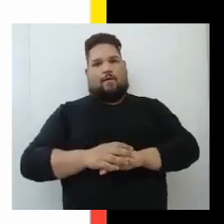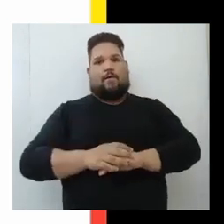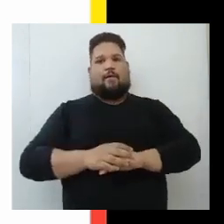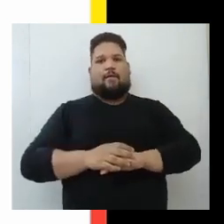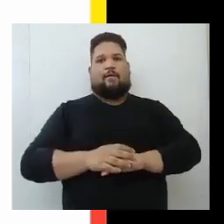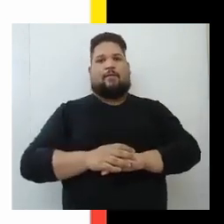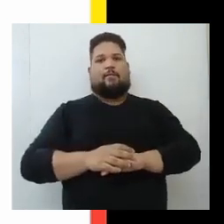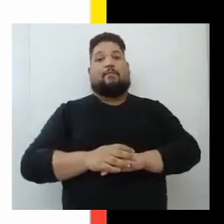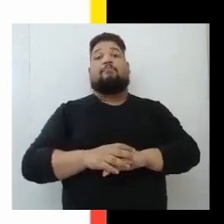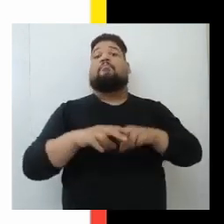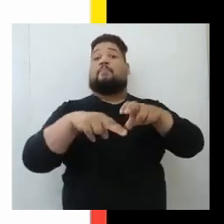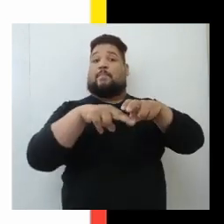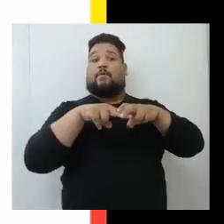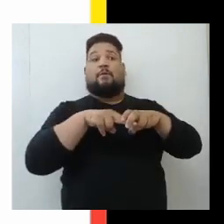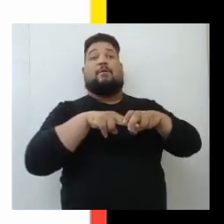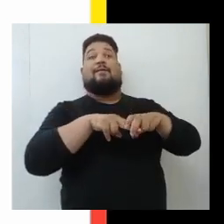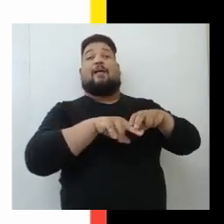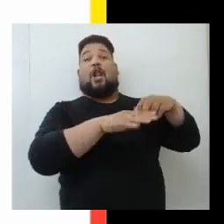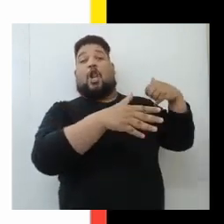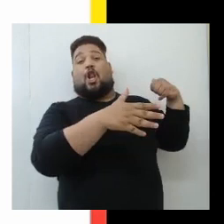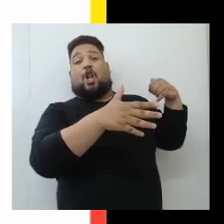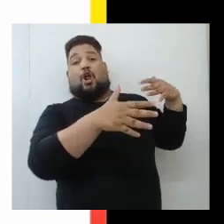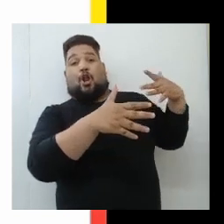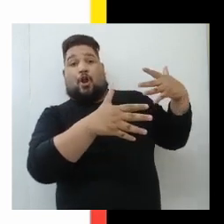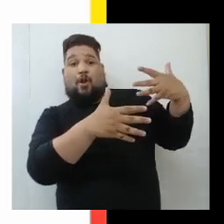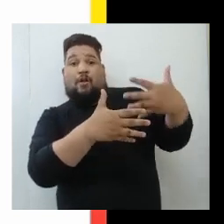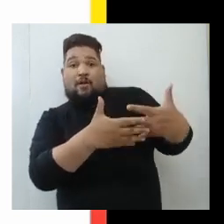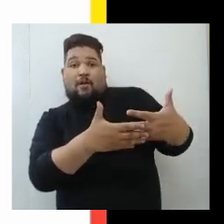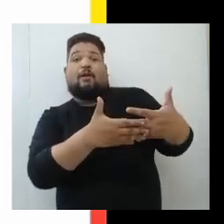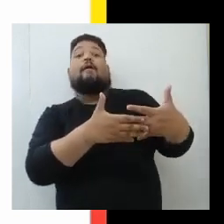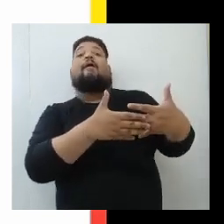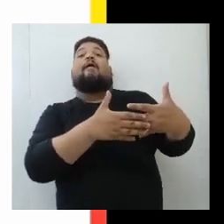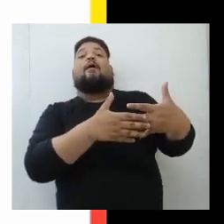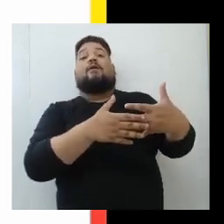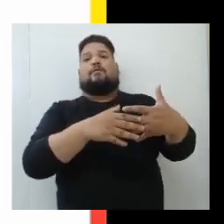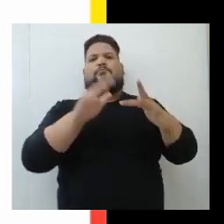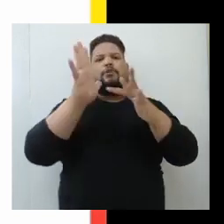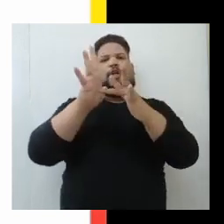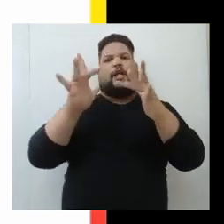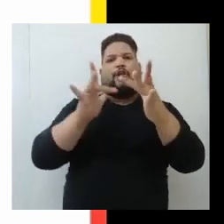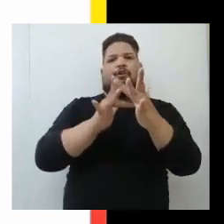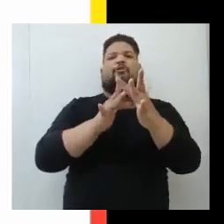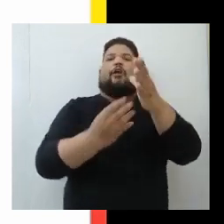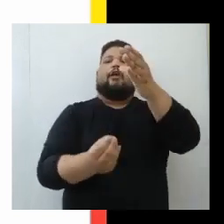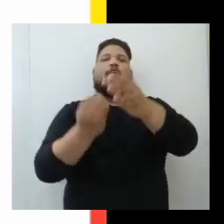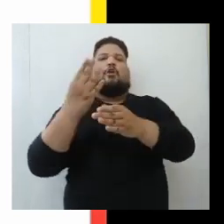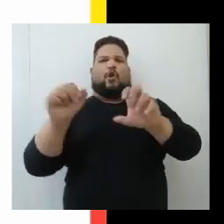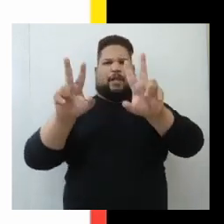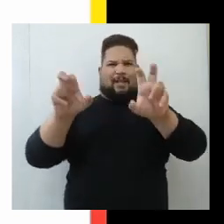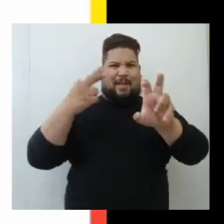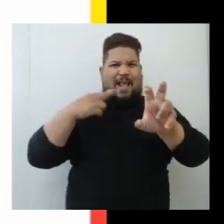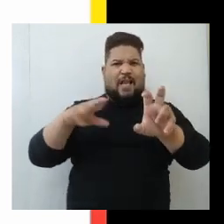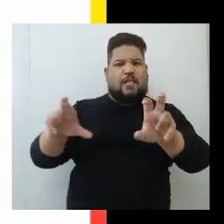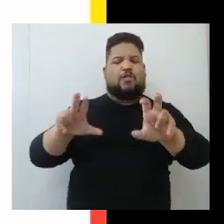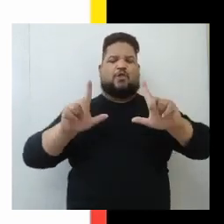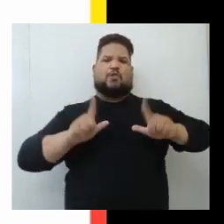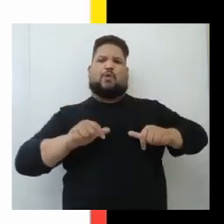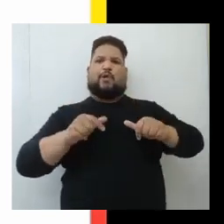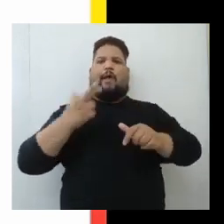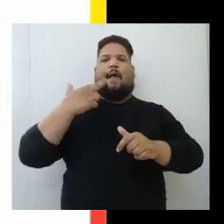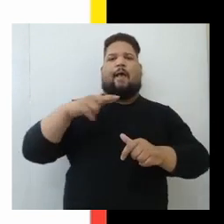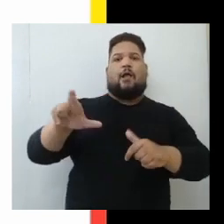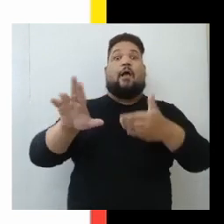primeiras manifestações, muito antes do surgimento do cristianismo ou do próprio judaísmo,